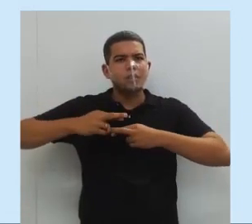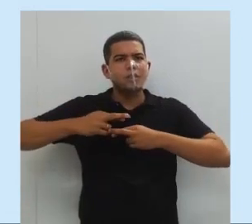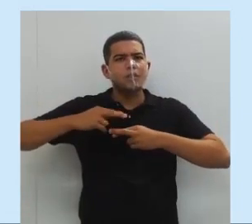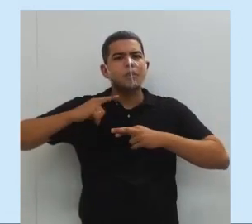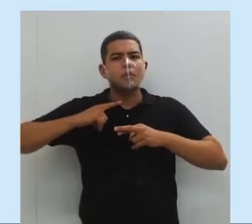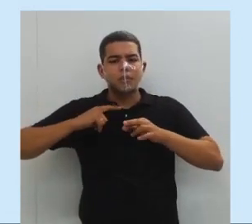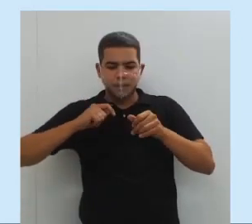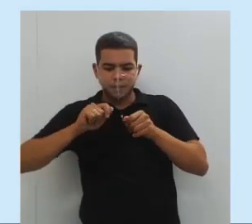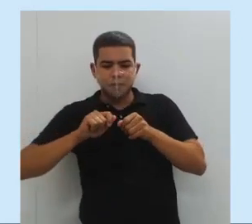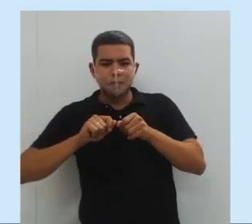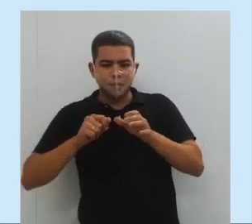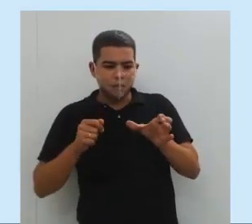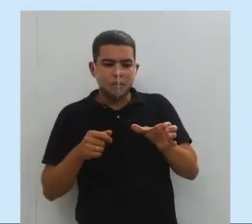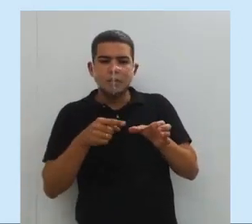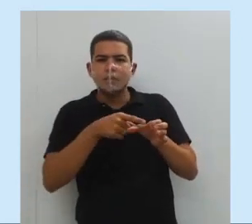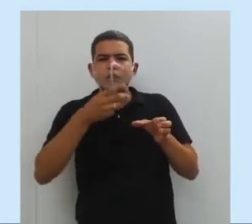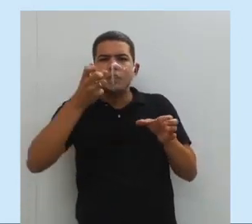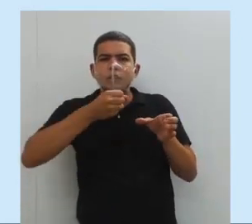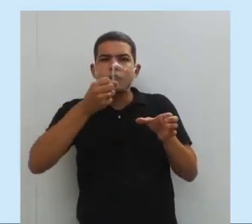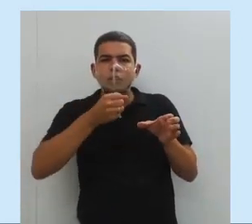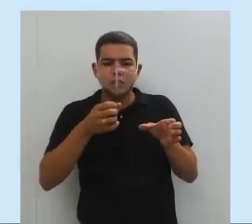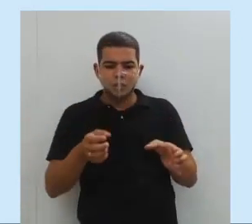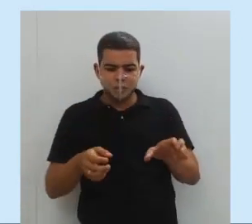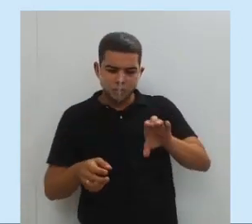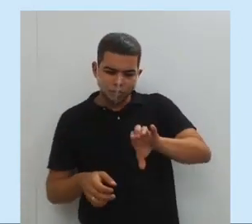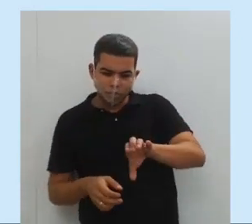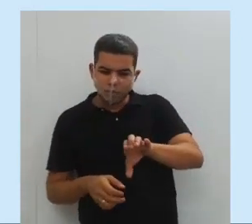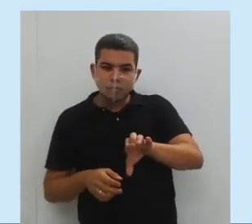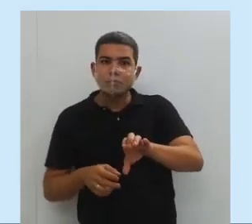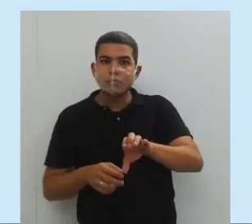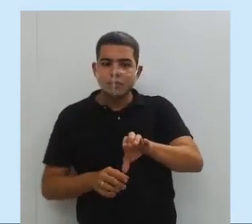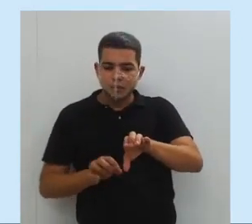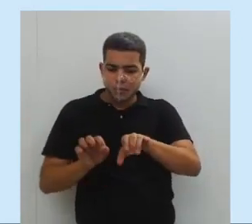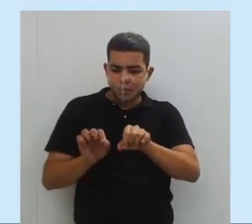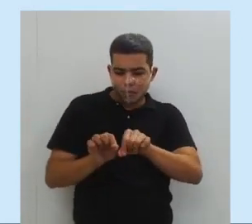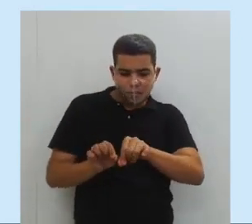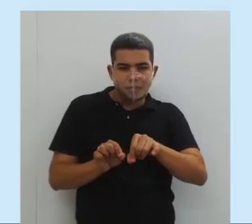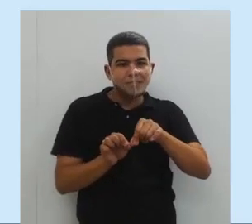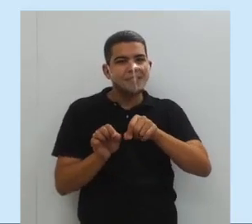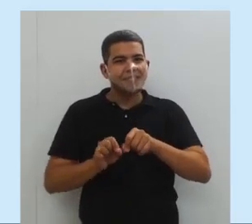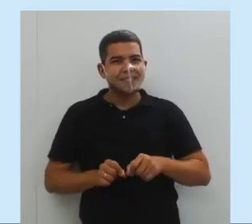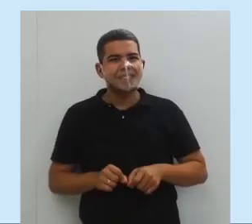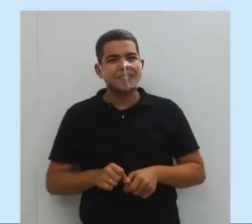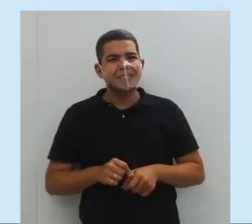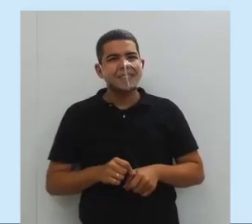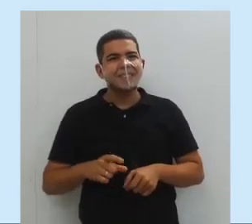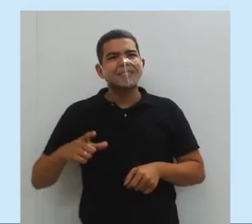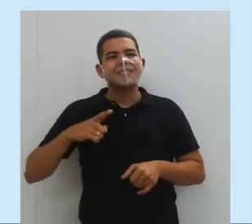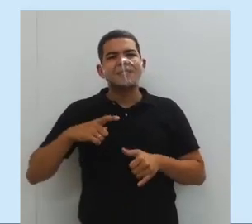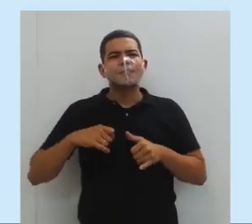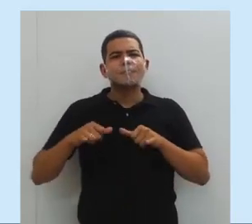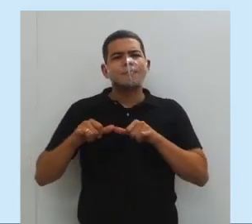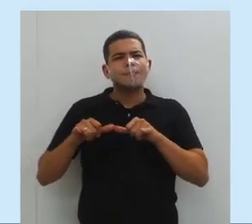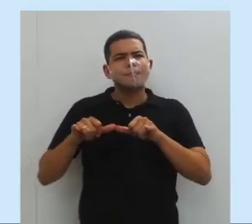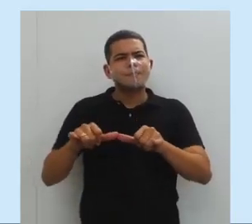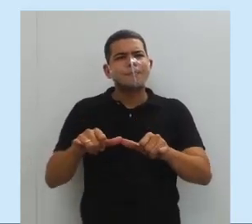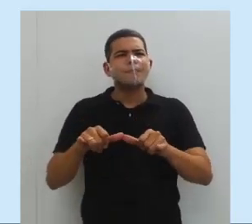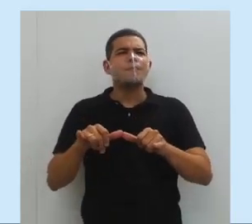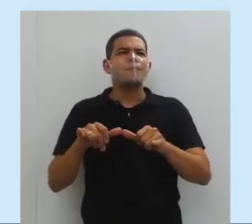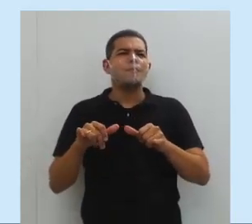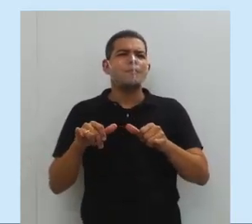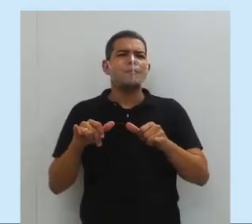lata, vê que interessante. A gente também consegue achar isso, mas nesses lugares que são mercados públicos,